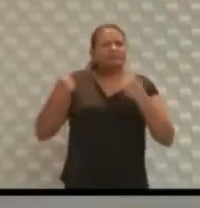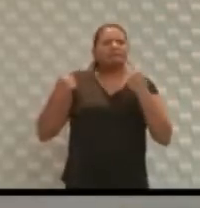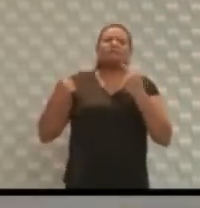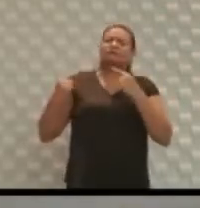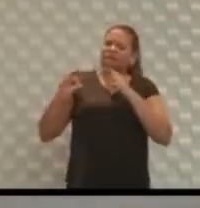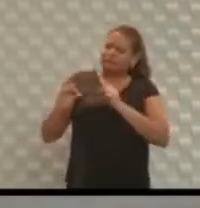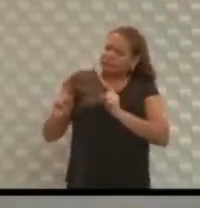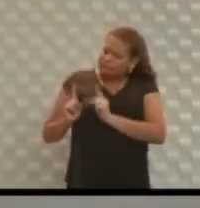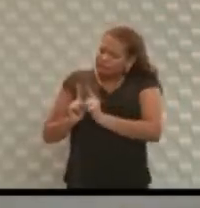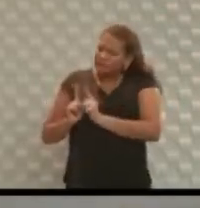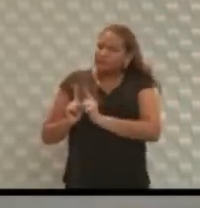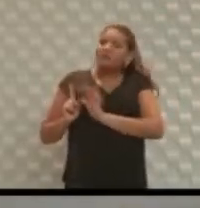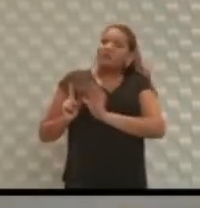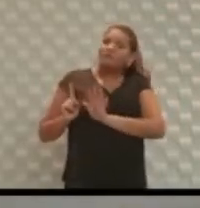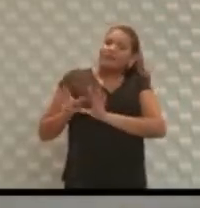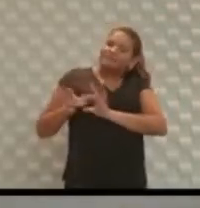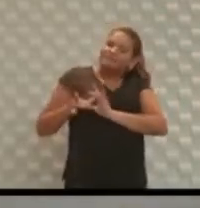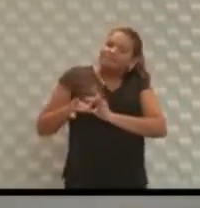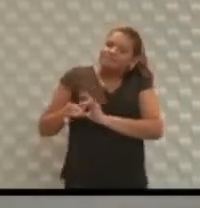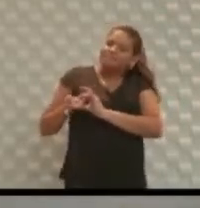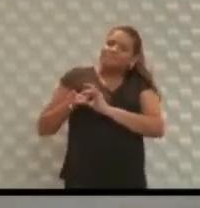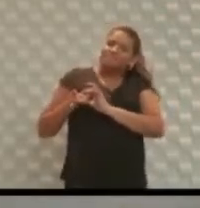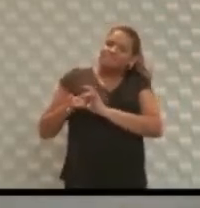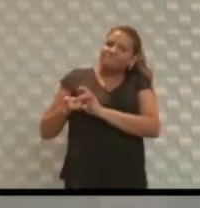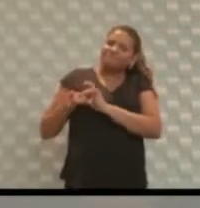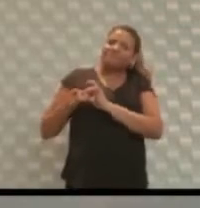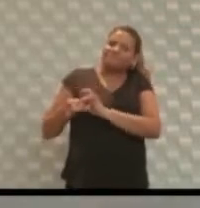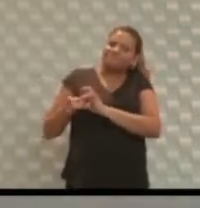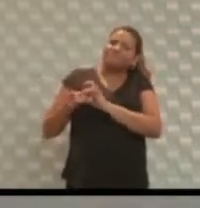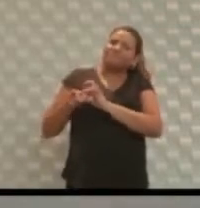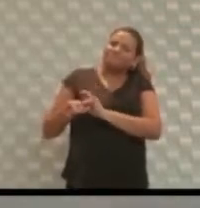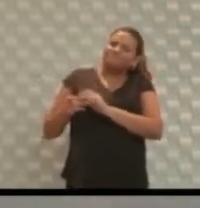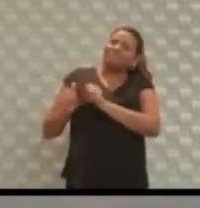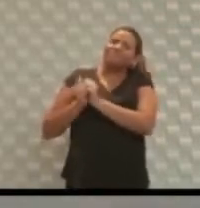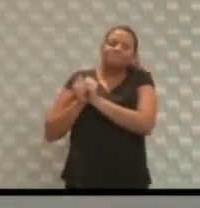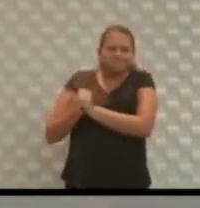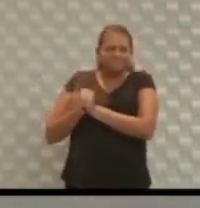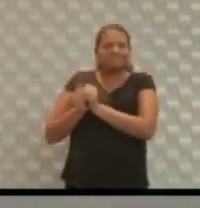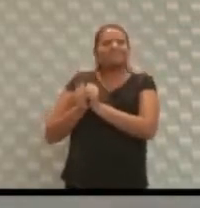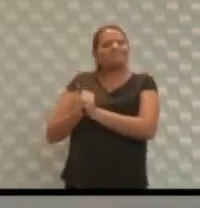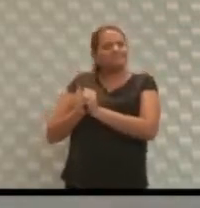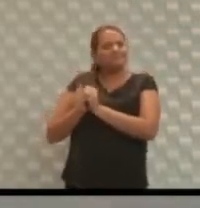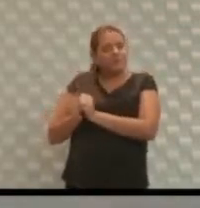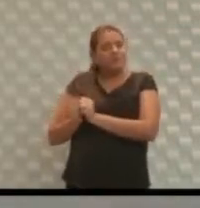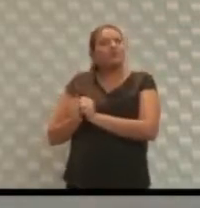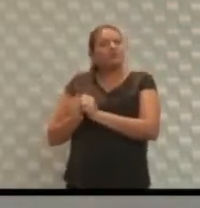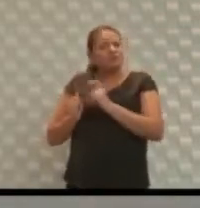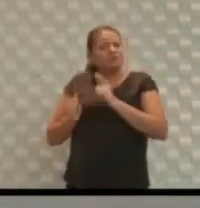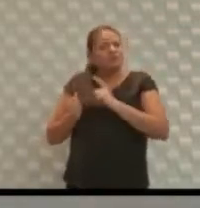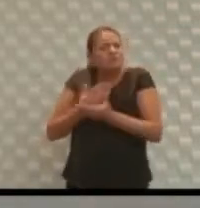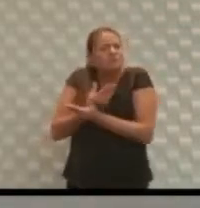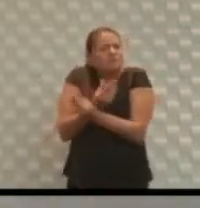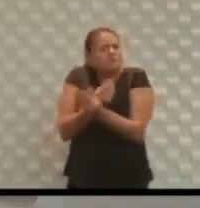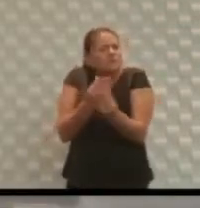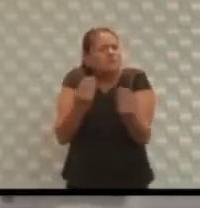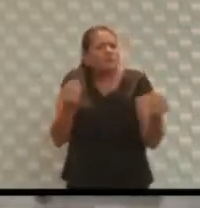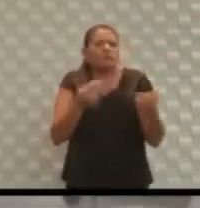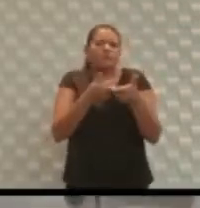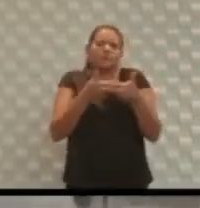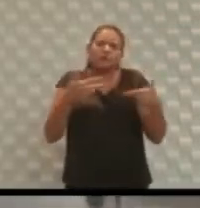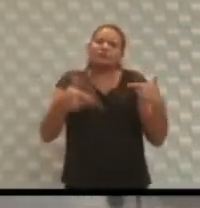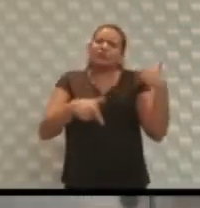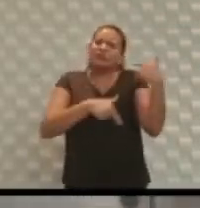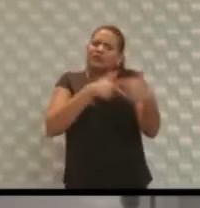nós enfrentamos para conquistar, para estabelecer aqui na Terra o reino de Deus, a sua vontade, o